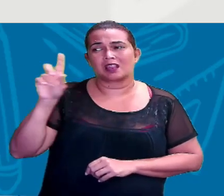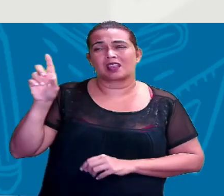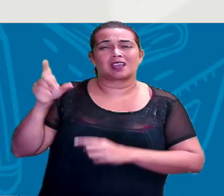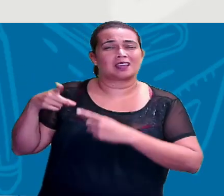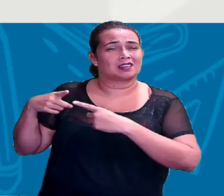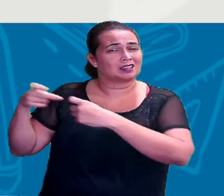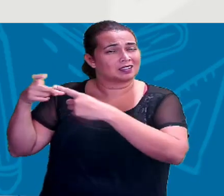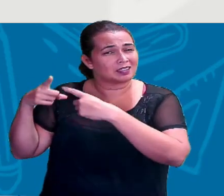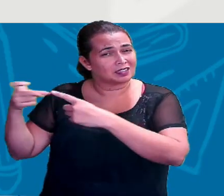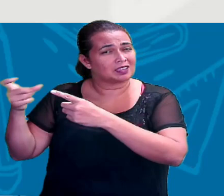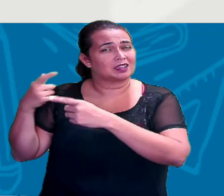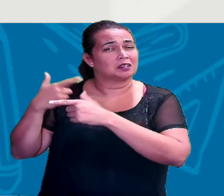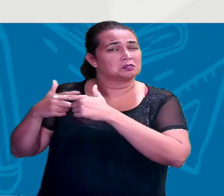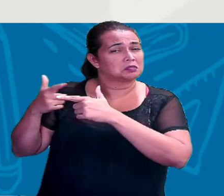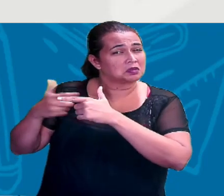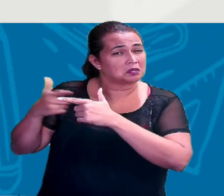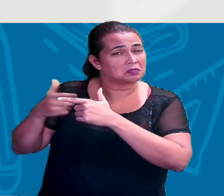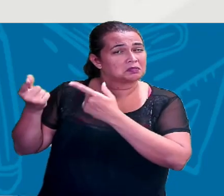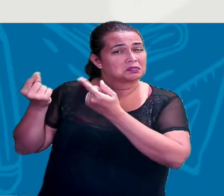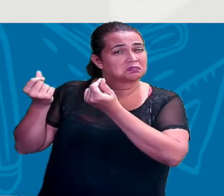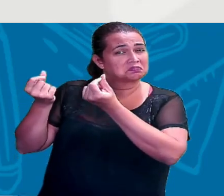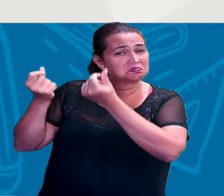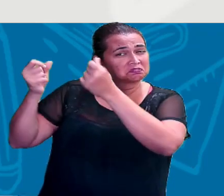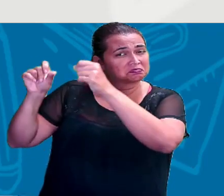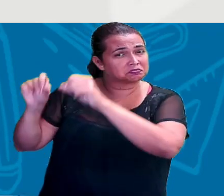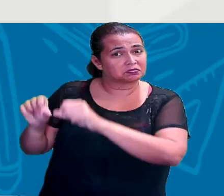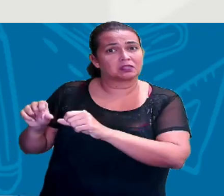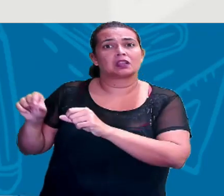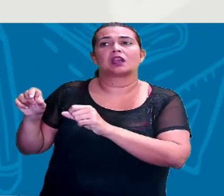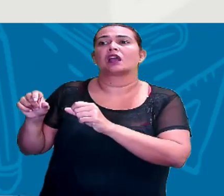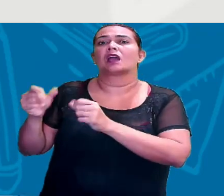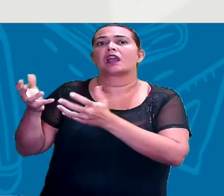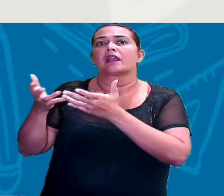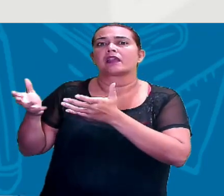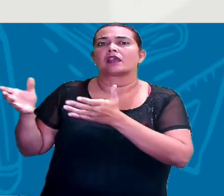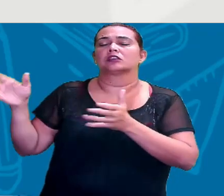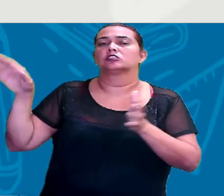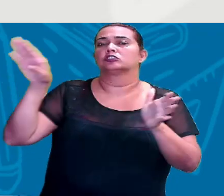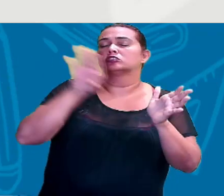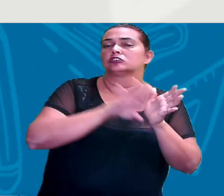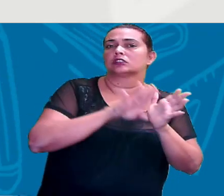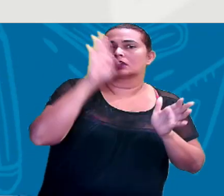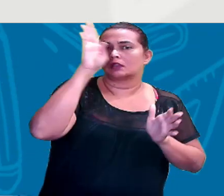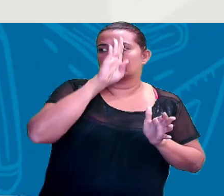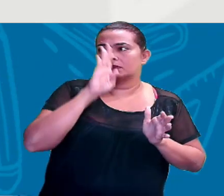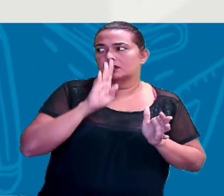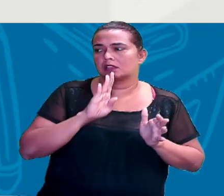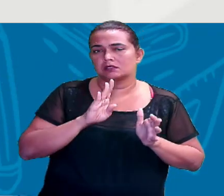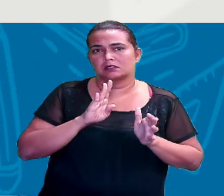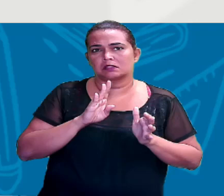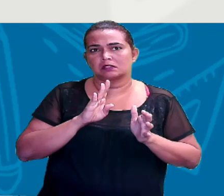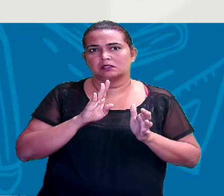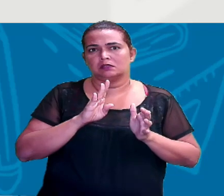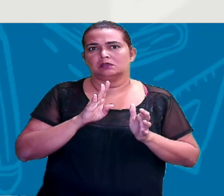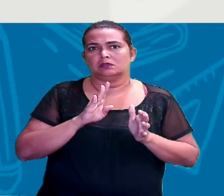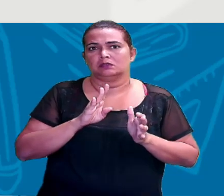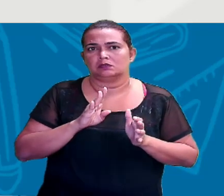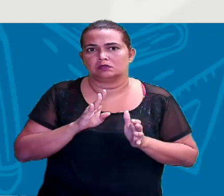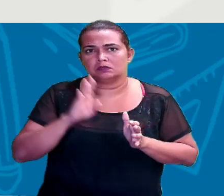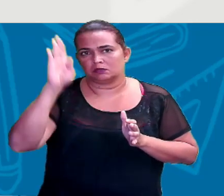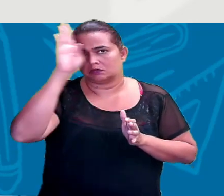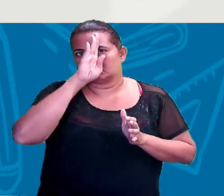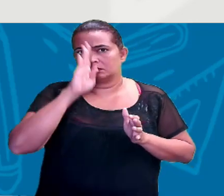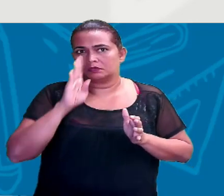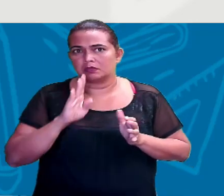fugindo de crises econômicas, buscam o Brasil como refúgio, né? Então, o que diz aqui o slide? O Brasil e